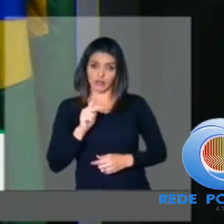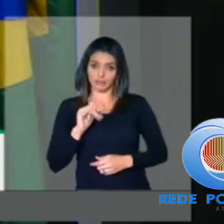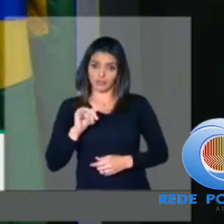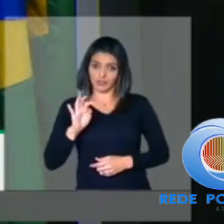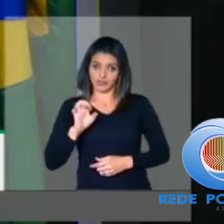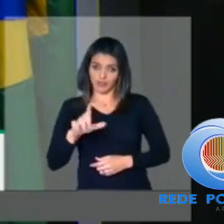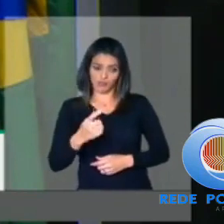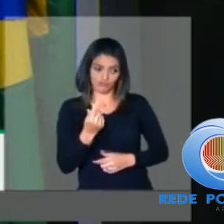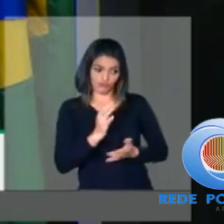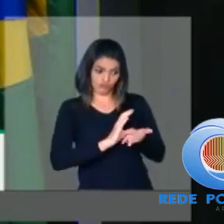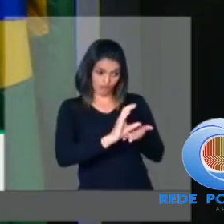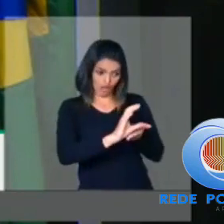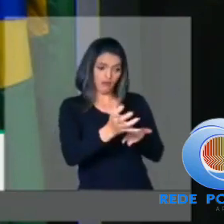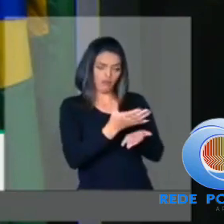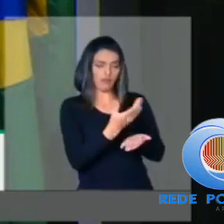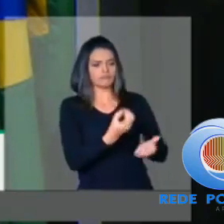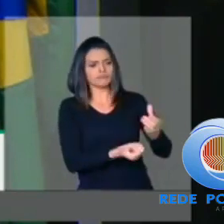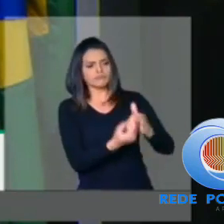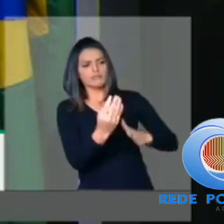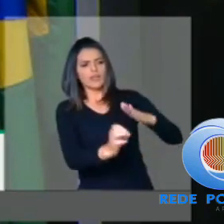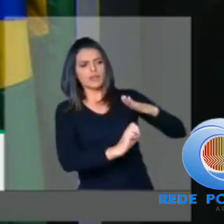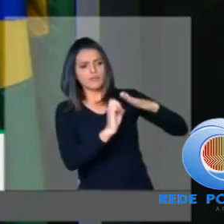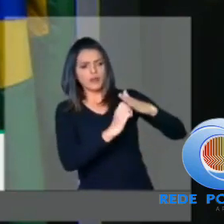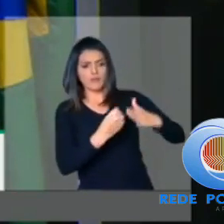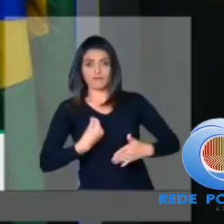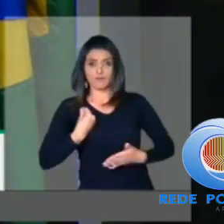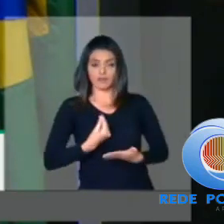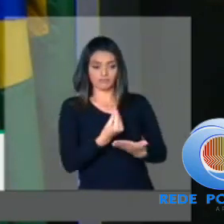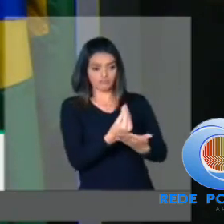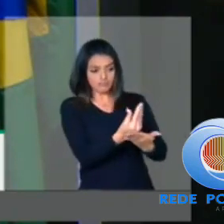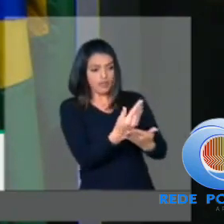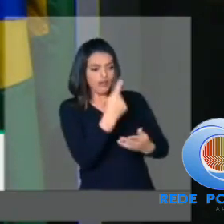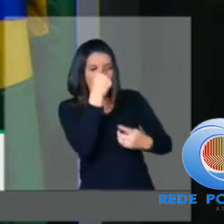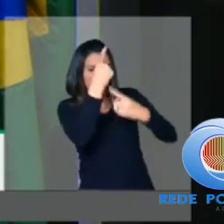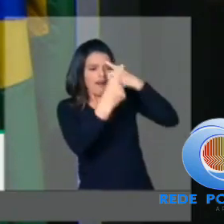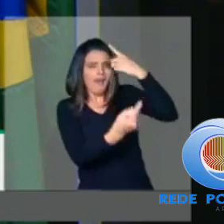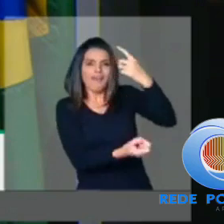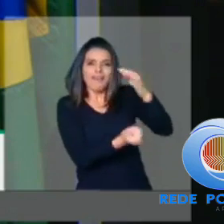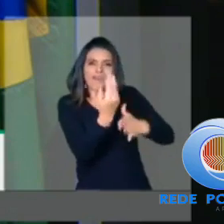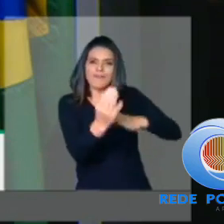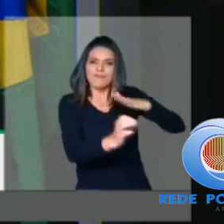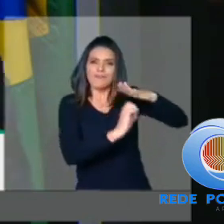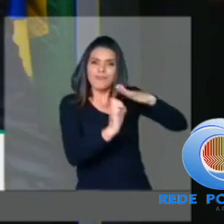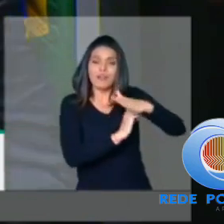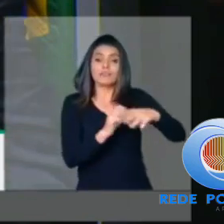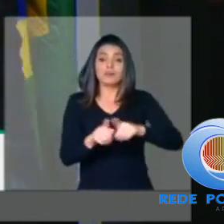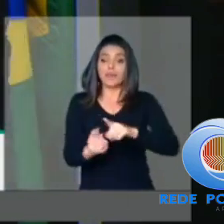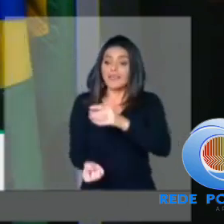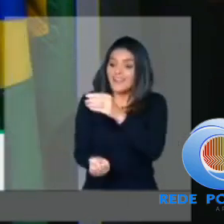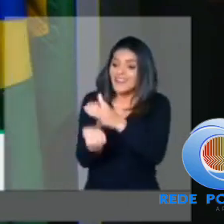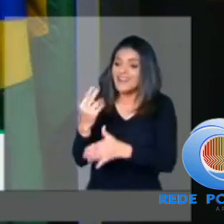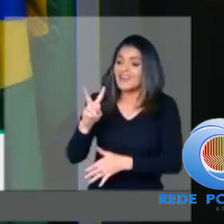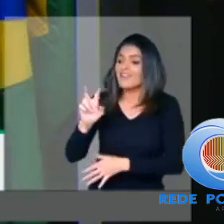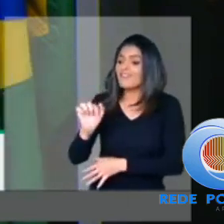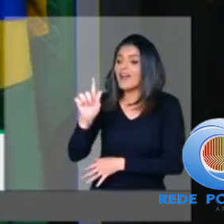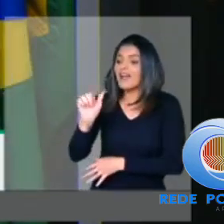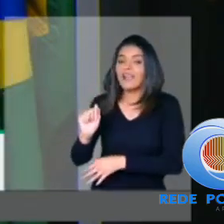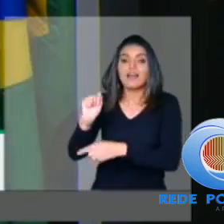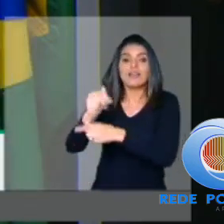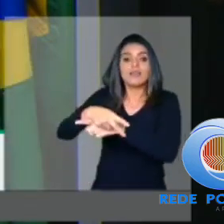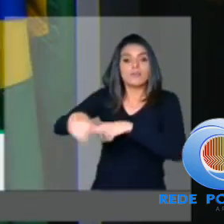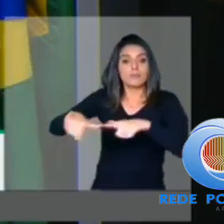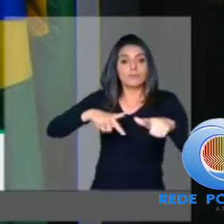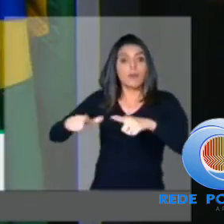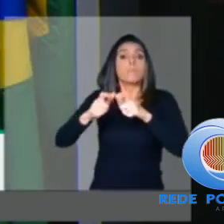dedicar a sua vida para o empreendedorismo, para empreender e para gerar emprego. A maioria dos empregos